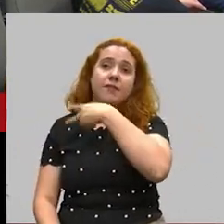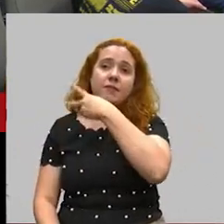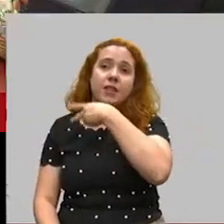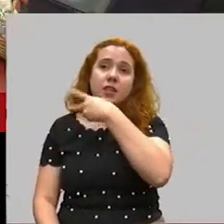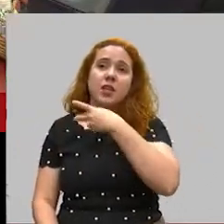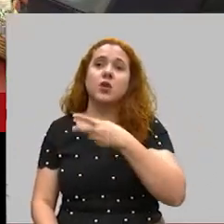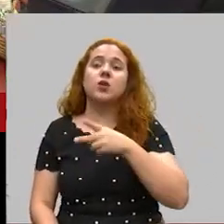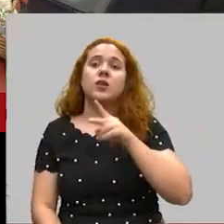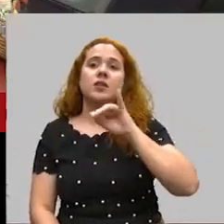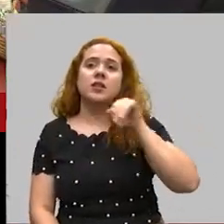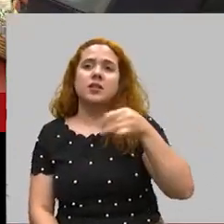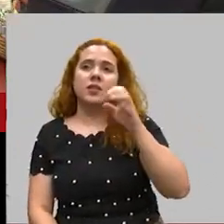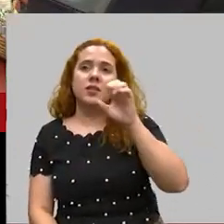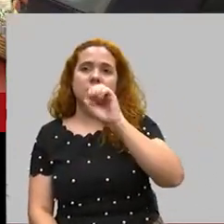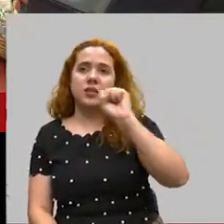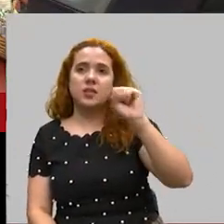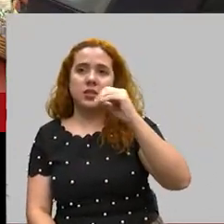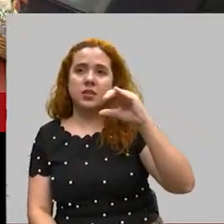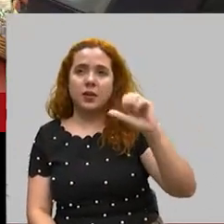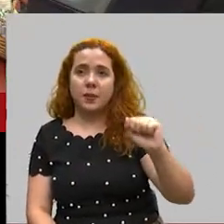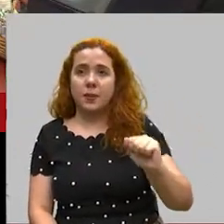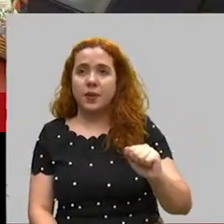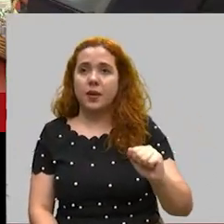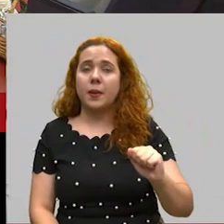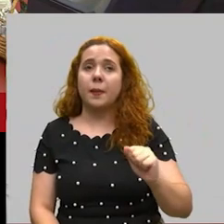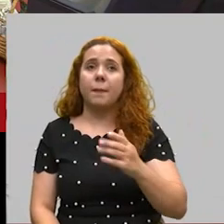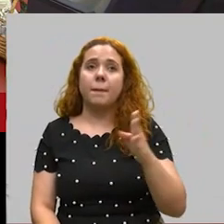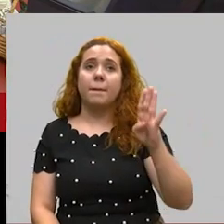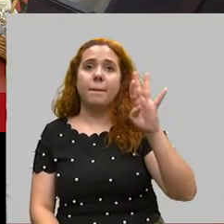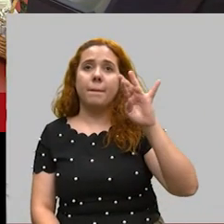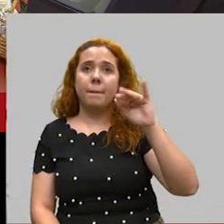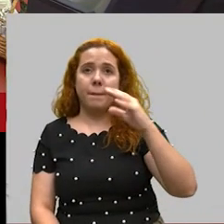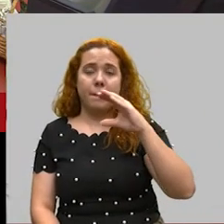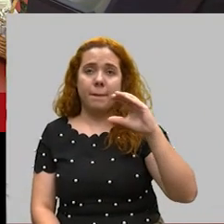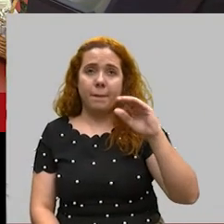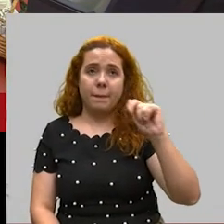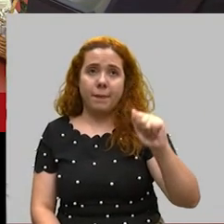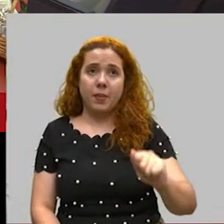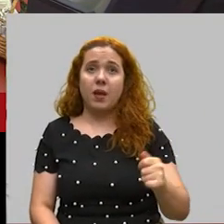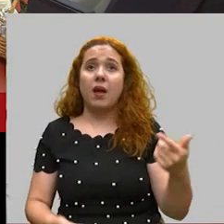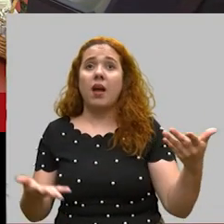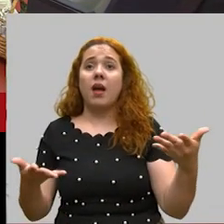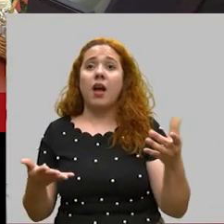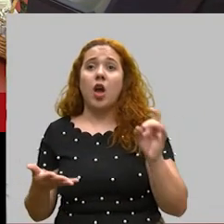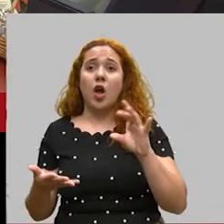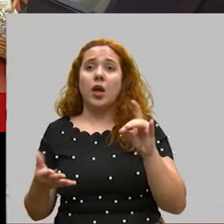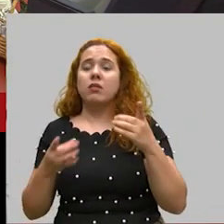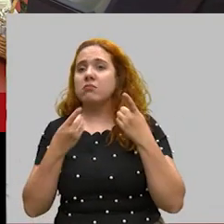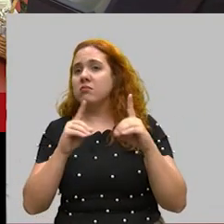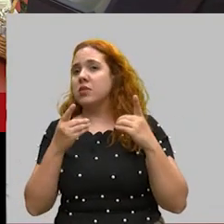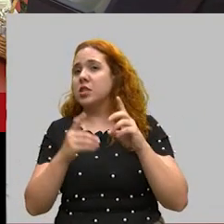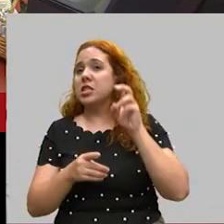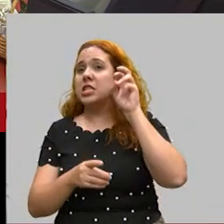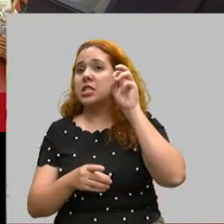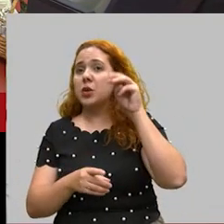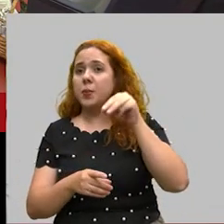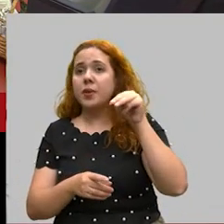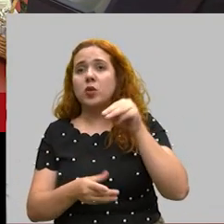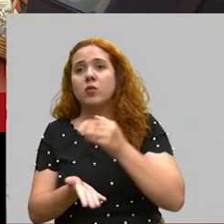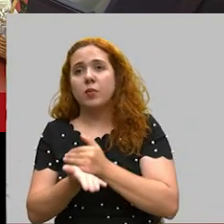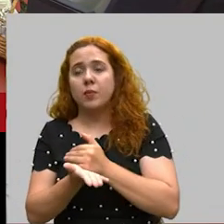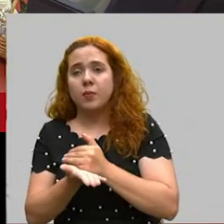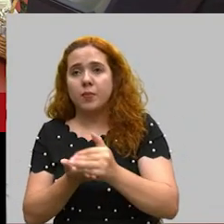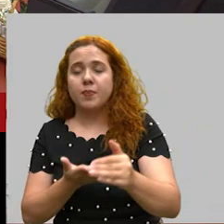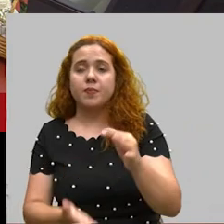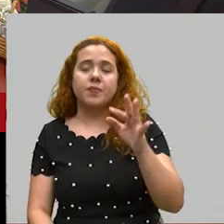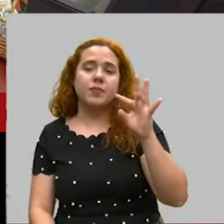muito bem senhoras e senhores então teremos agora então a parte dos debatedores 5 minutos para cada fala nós vamos iniciar então com a